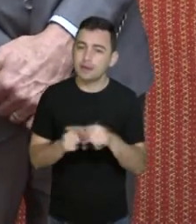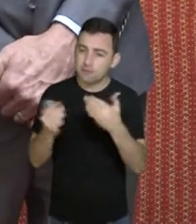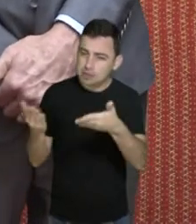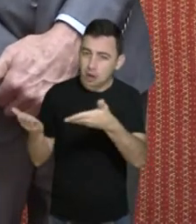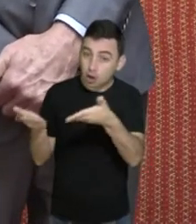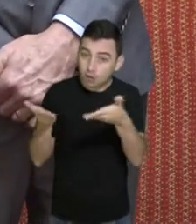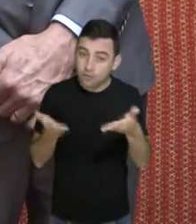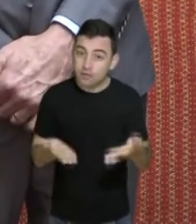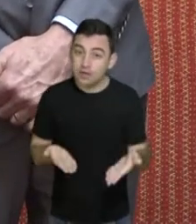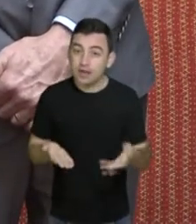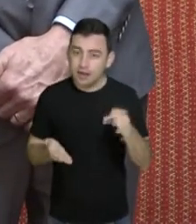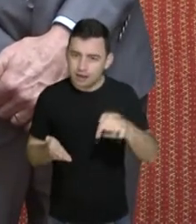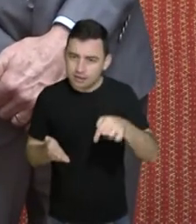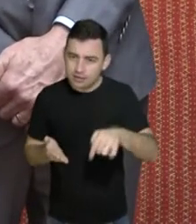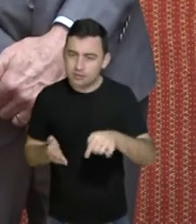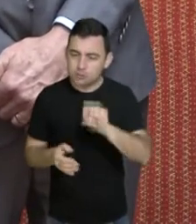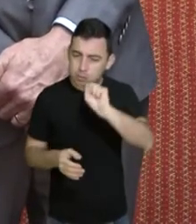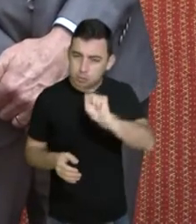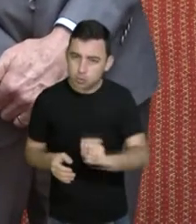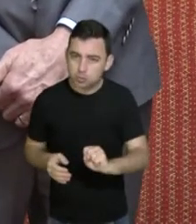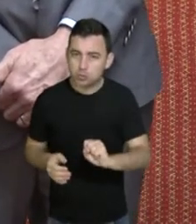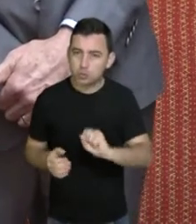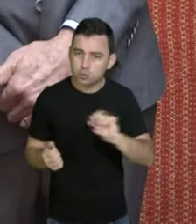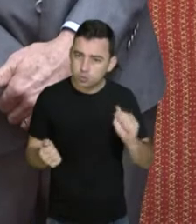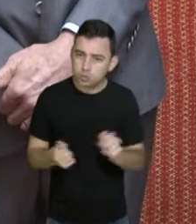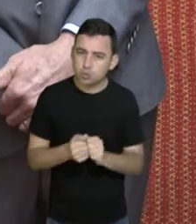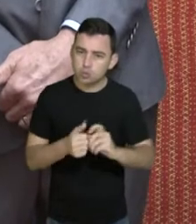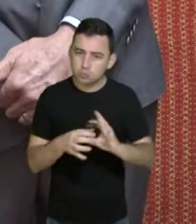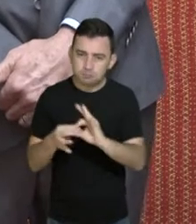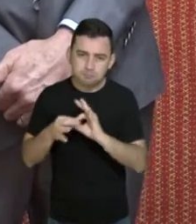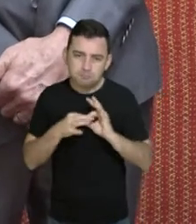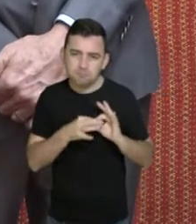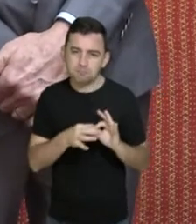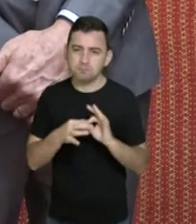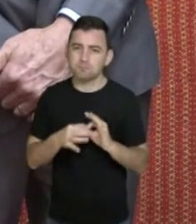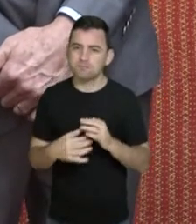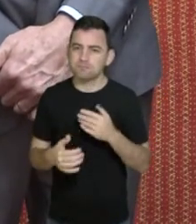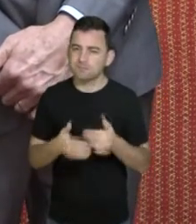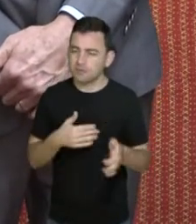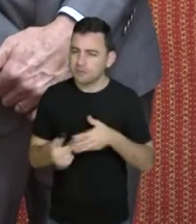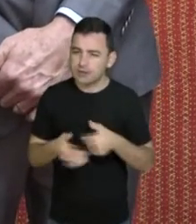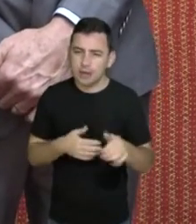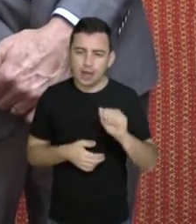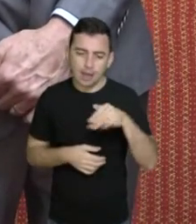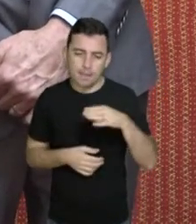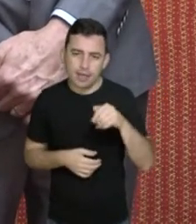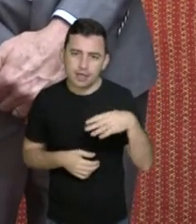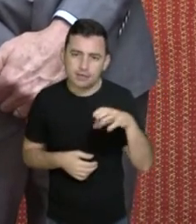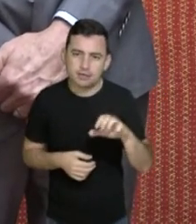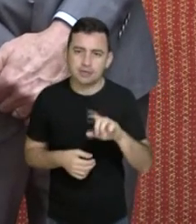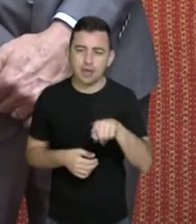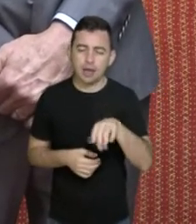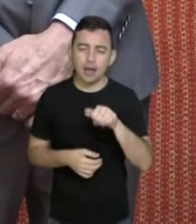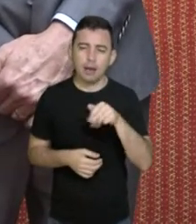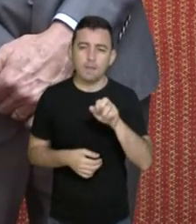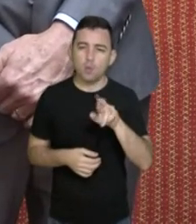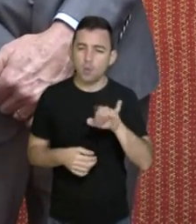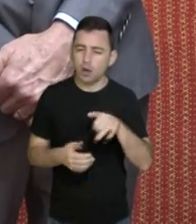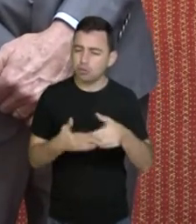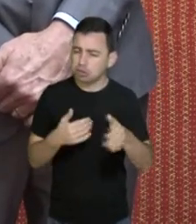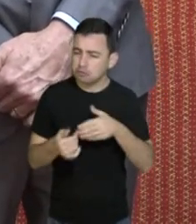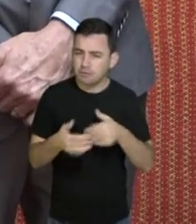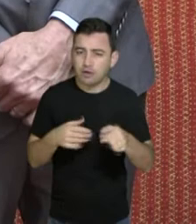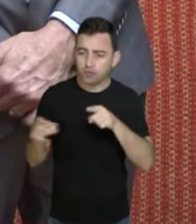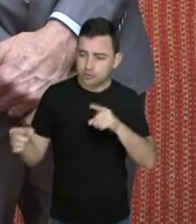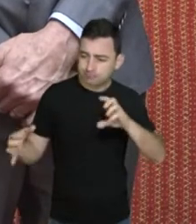a inserir essa bancada do Sul, que tem trabalhado unido, independentemente da MESC, a Murel e a REC, nós somos o Sul, e é por isso que essa sua